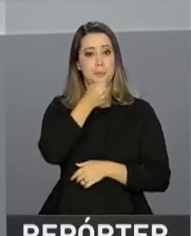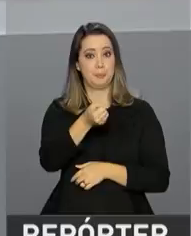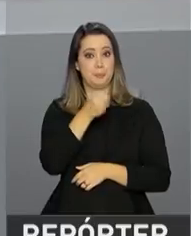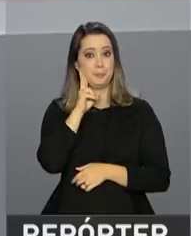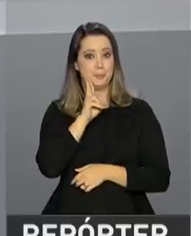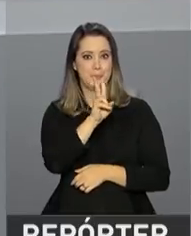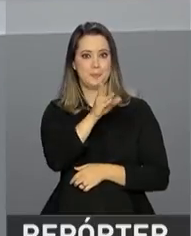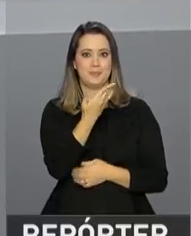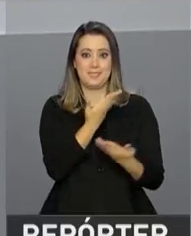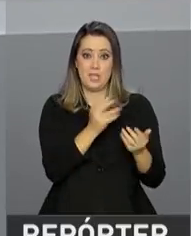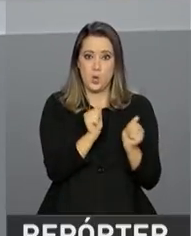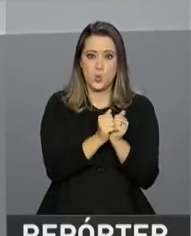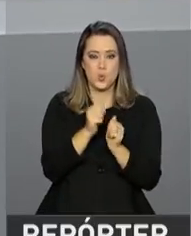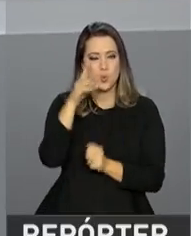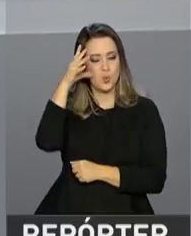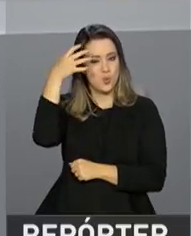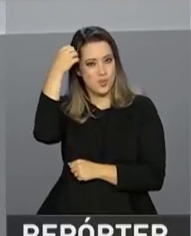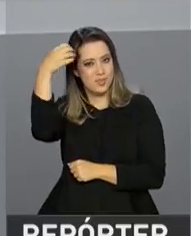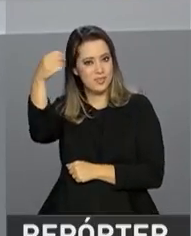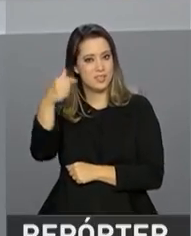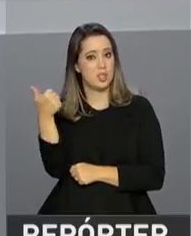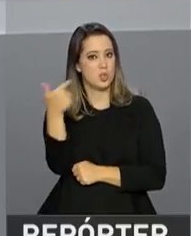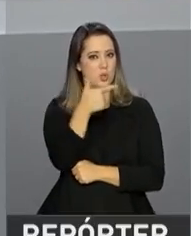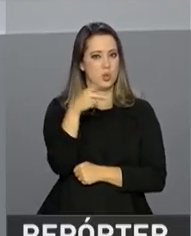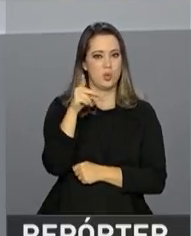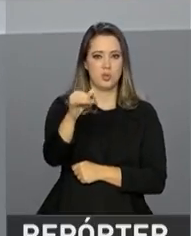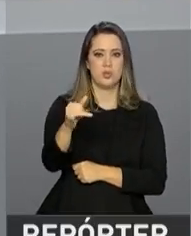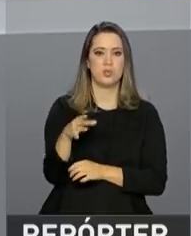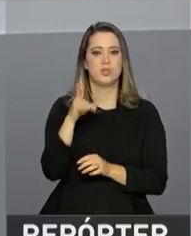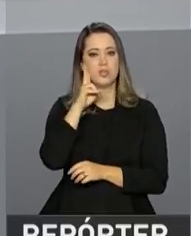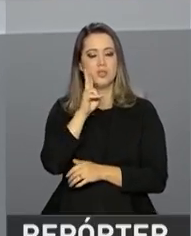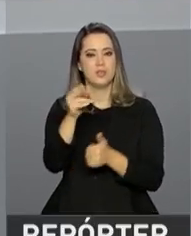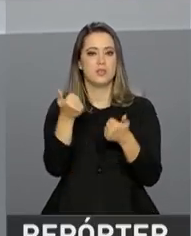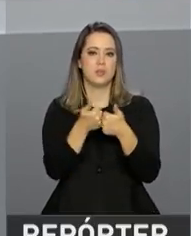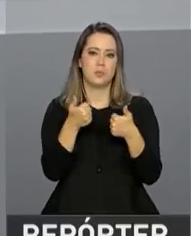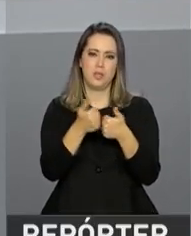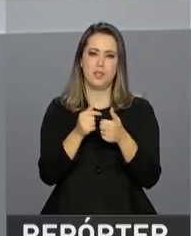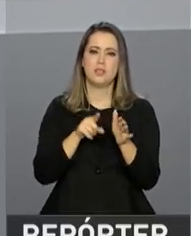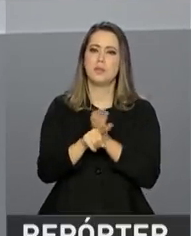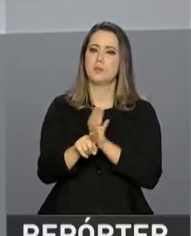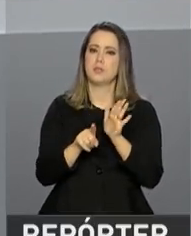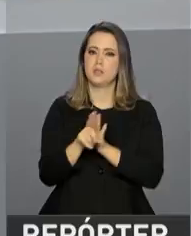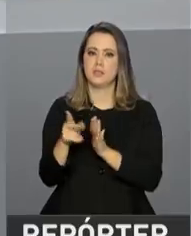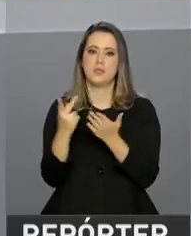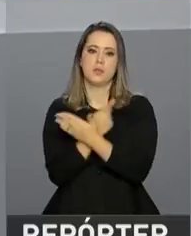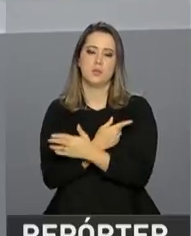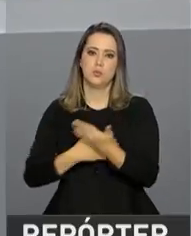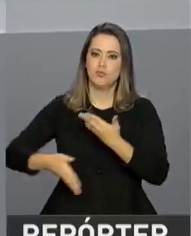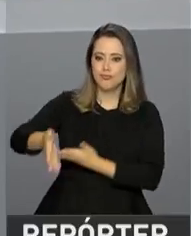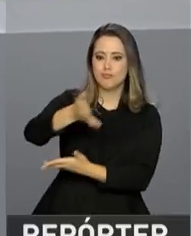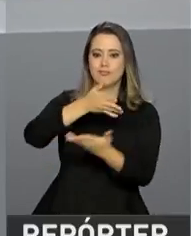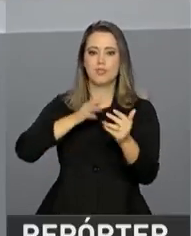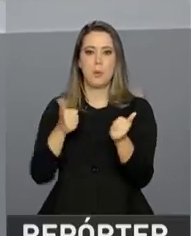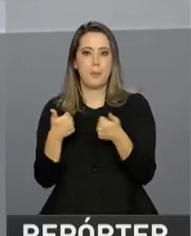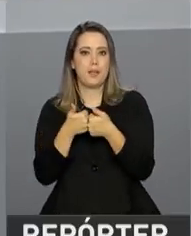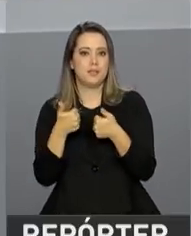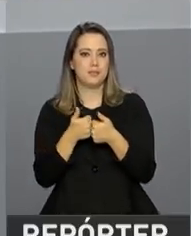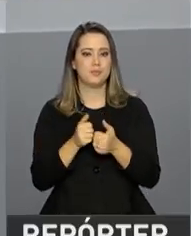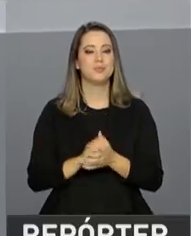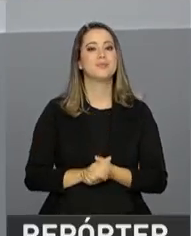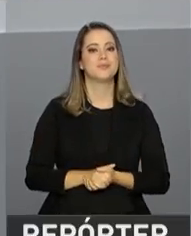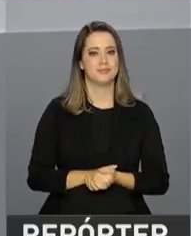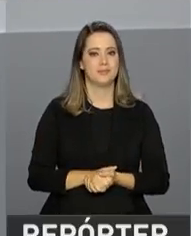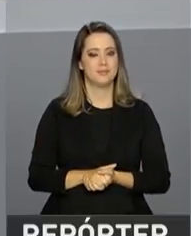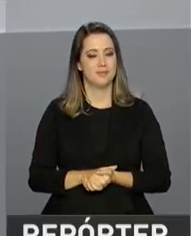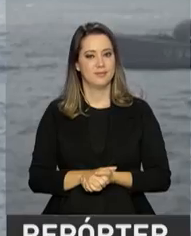Gabriela Noronha viajou no Vital de Oliveira por 12 dias e acompanhou as pesquisas ali realizadas e toda a movimentação em torno